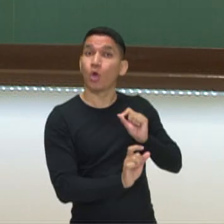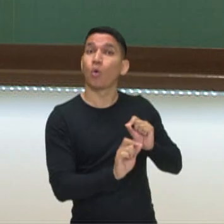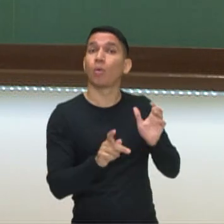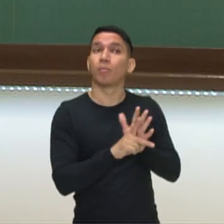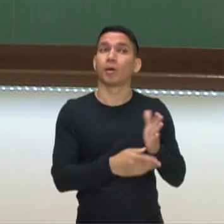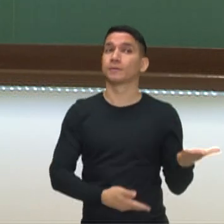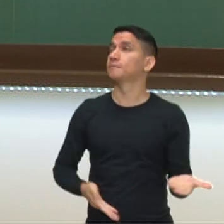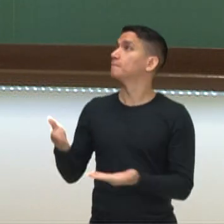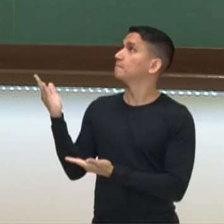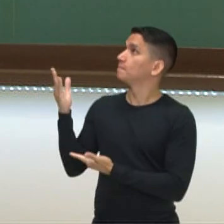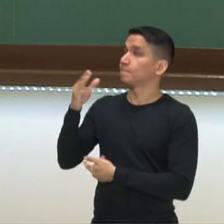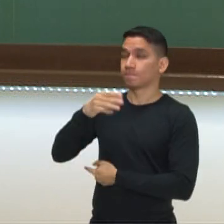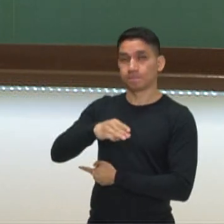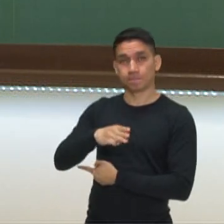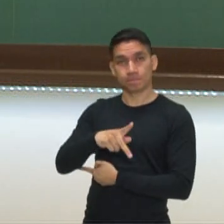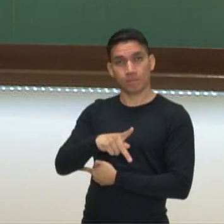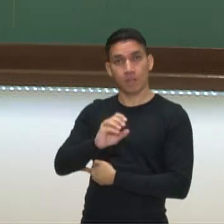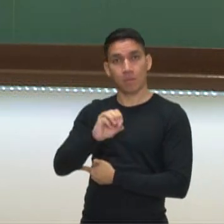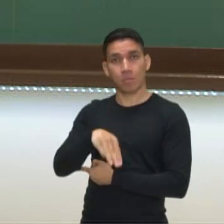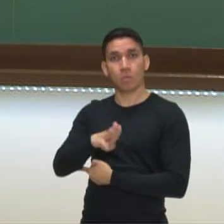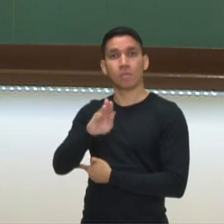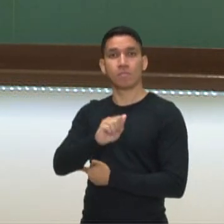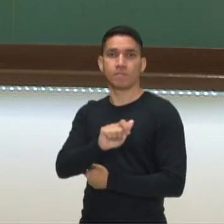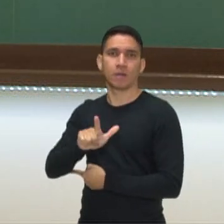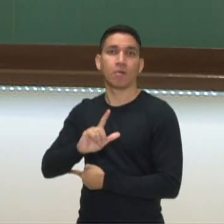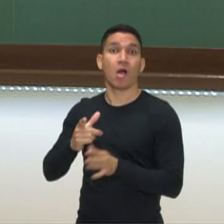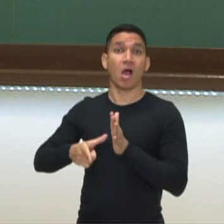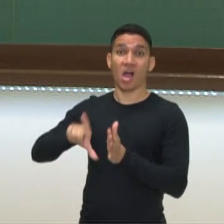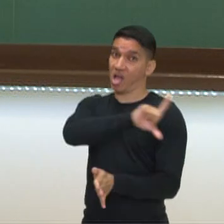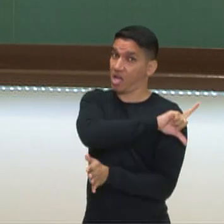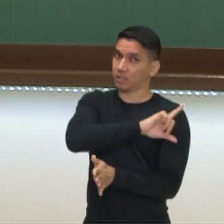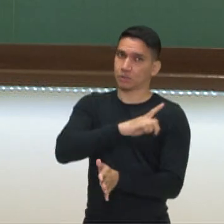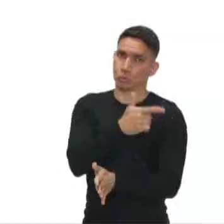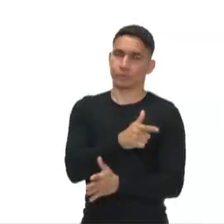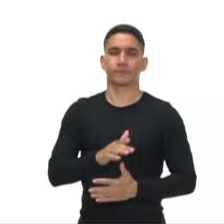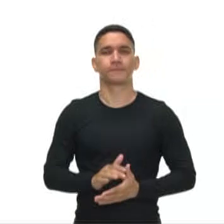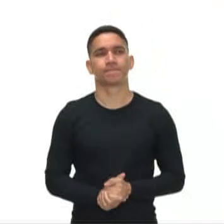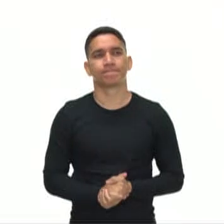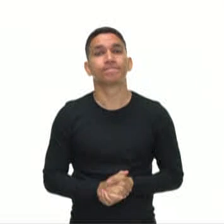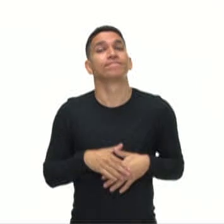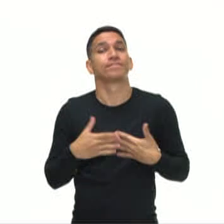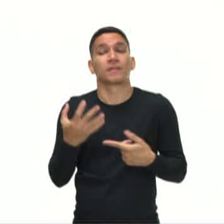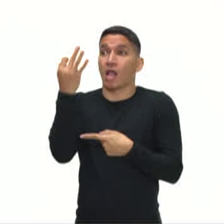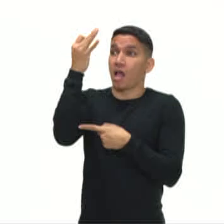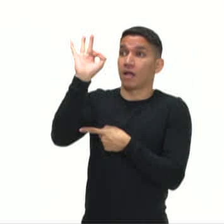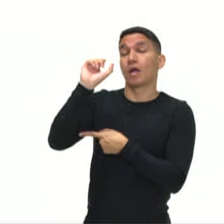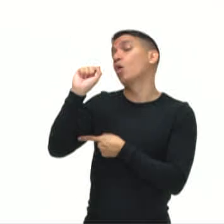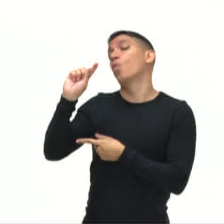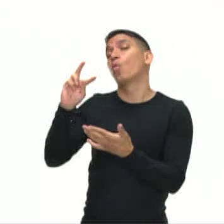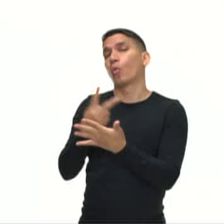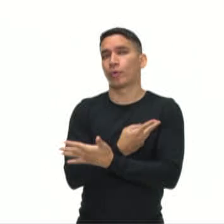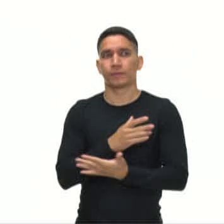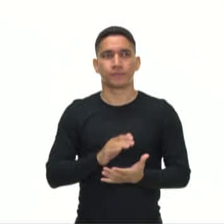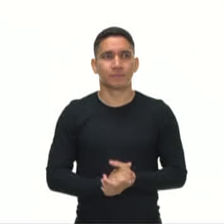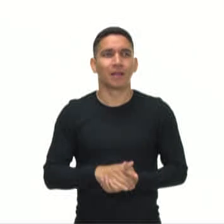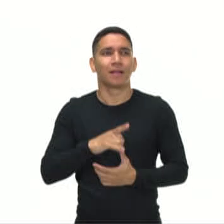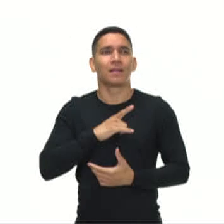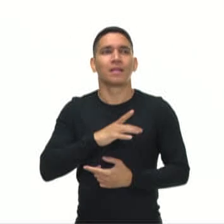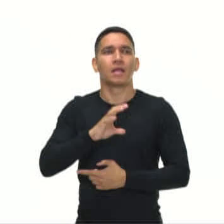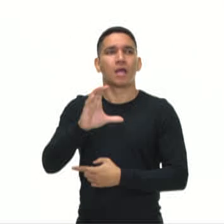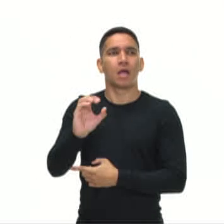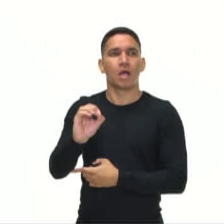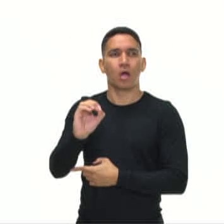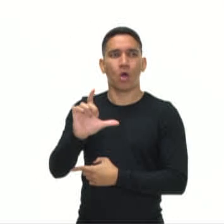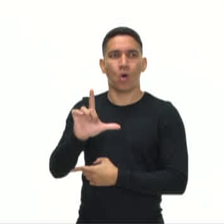Marquês de Pombal, tá? Antes disso não havia acontecido. Veja, e na França, o colbertismo, né? Colbert